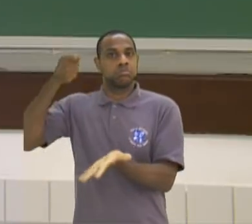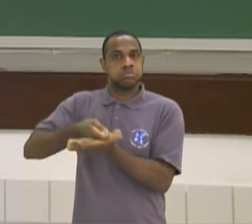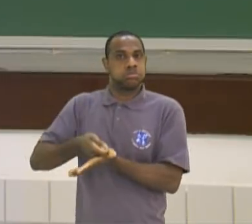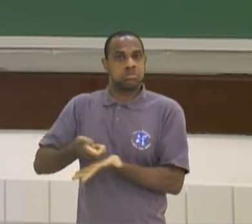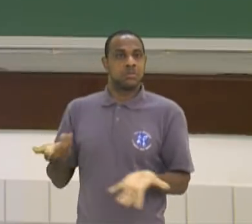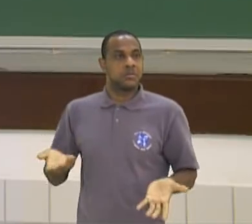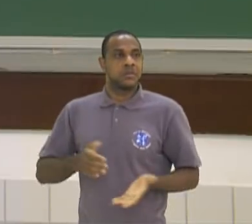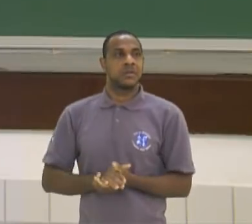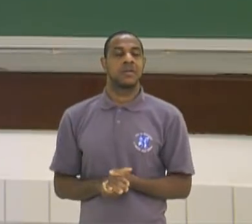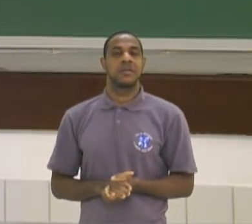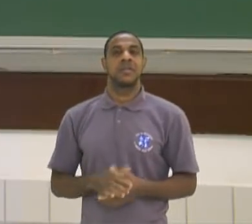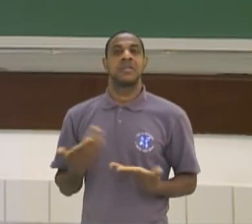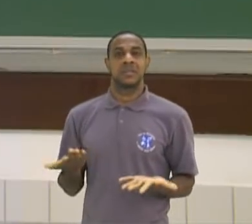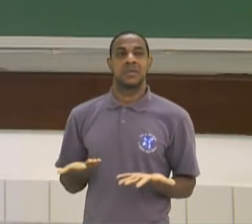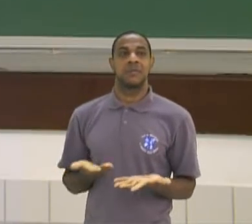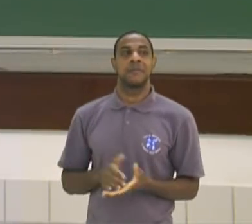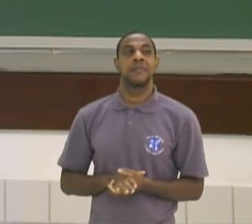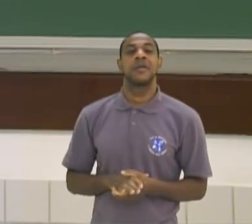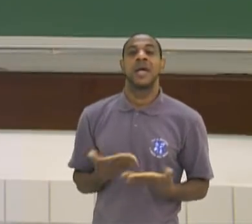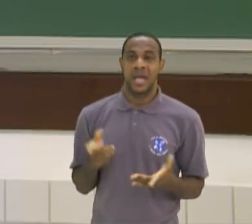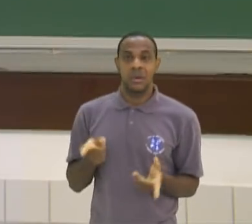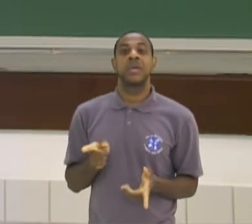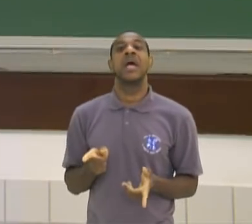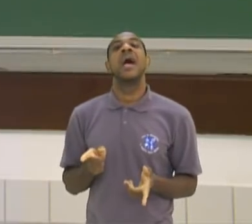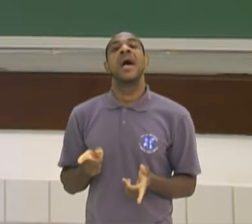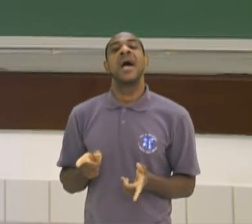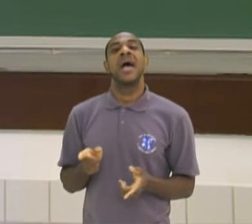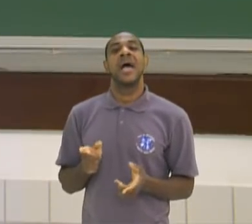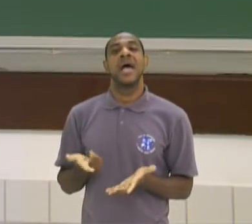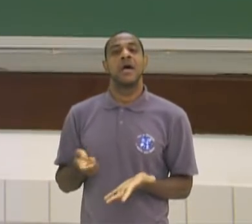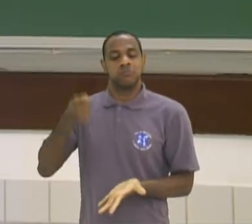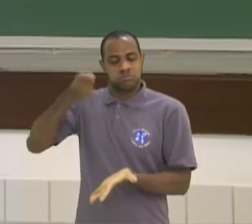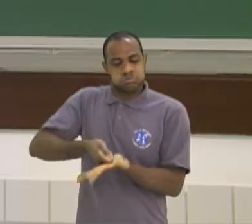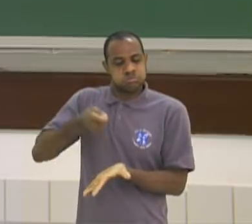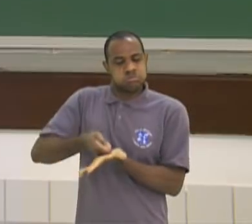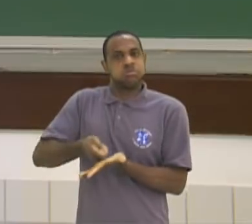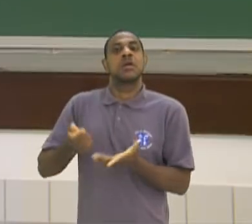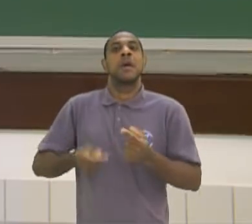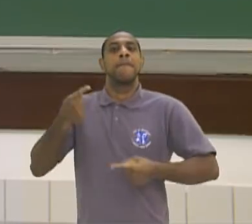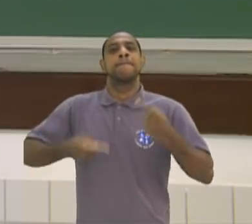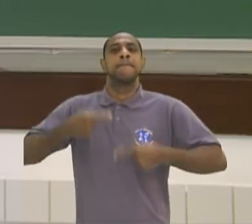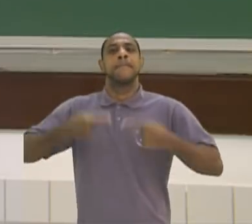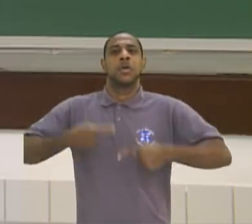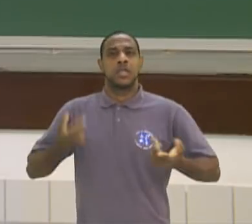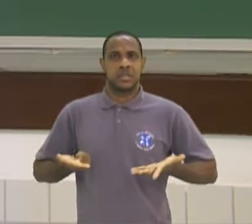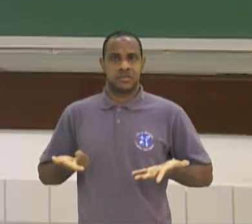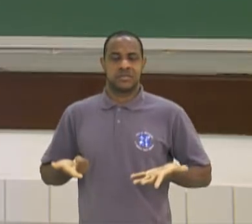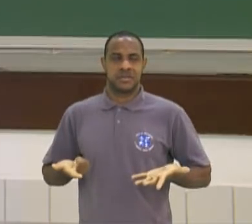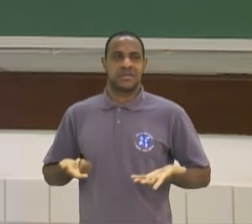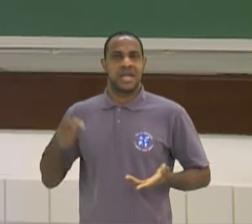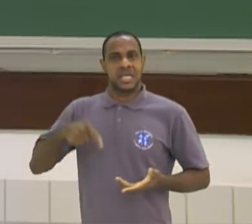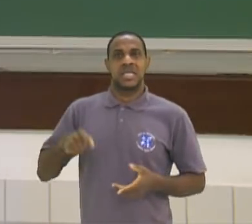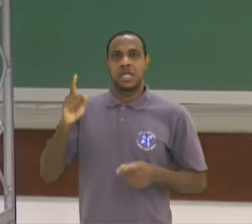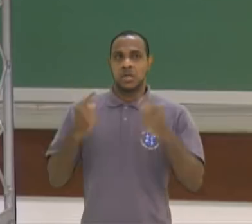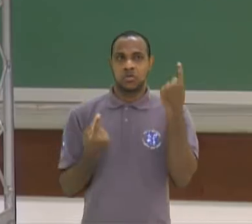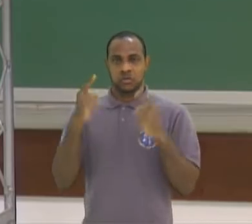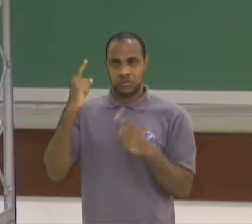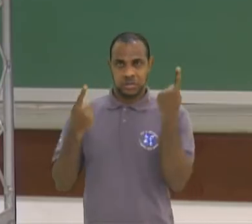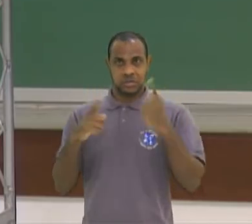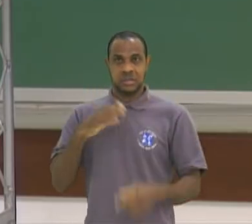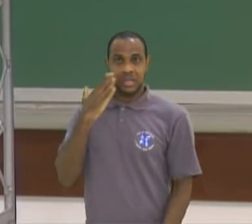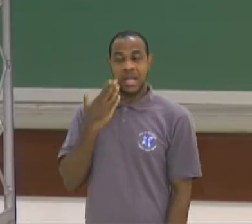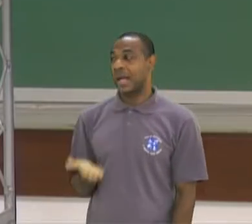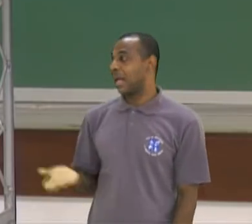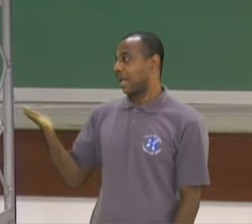de radicalização política, radicalização ideológica no Chile. Isso que está aqui, ó.